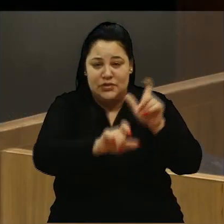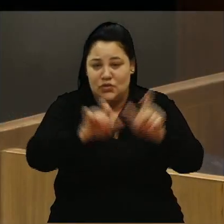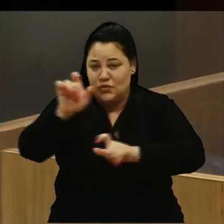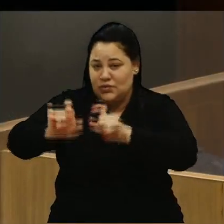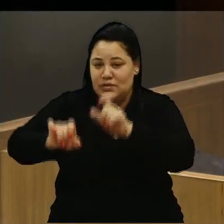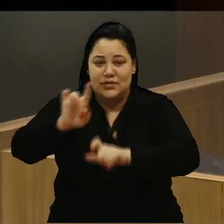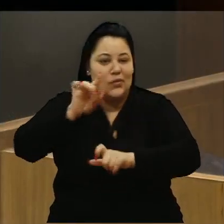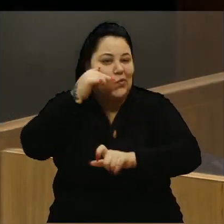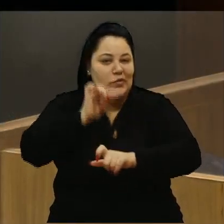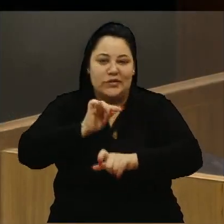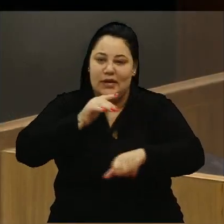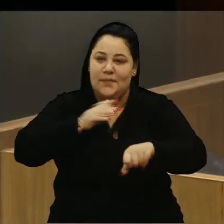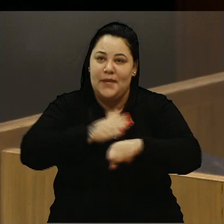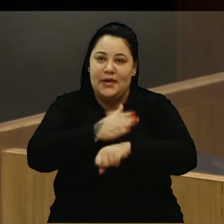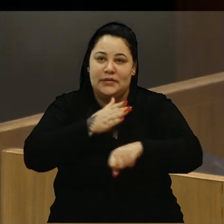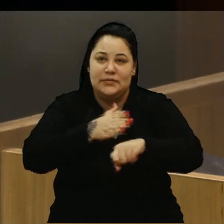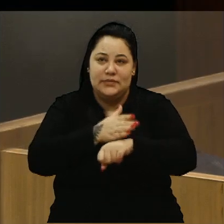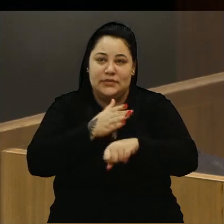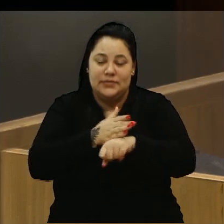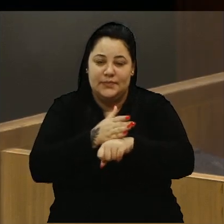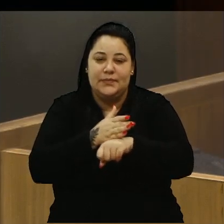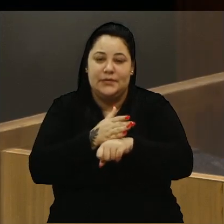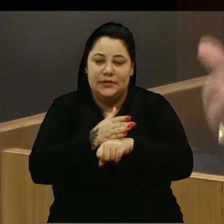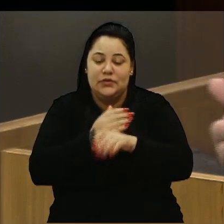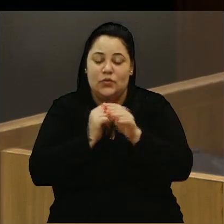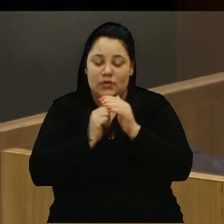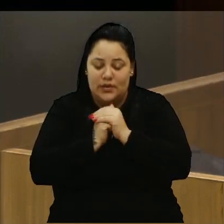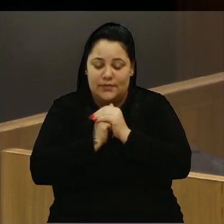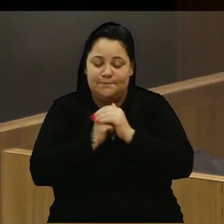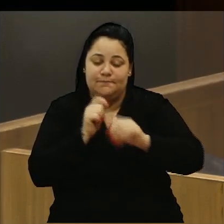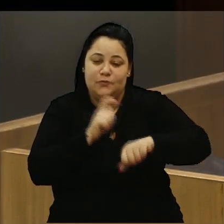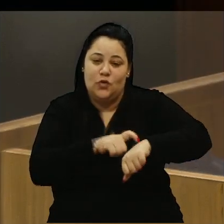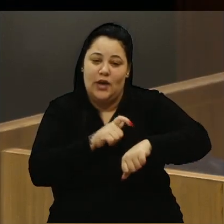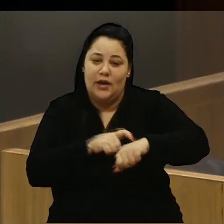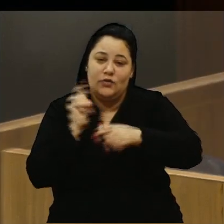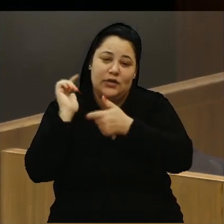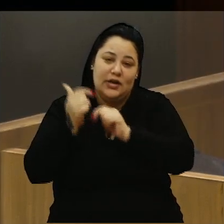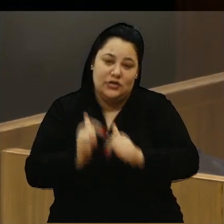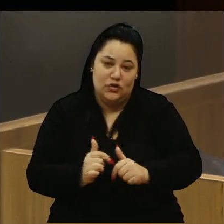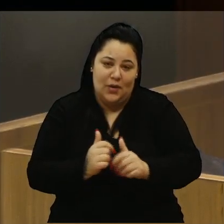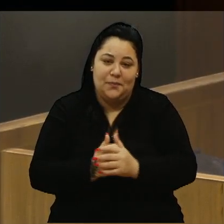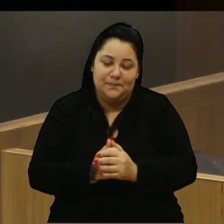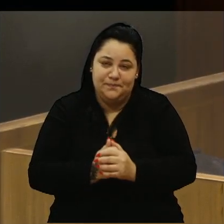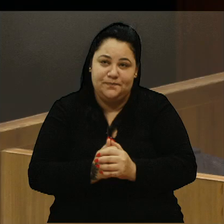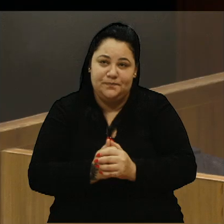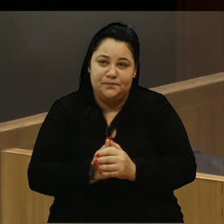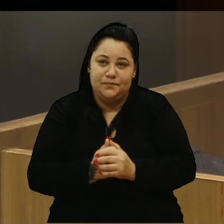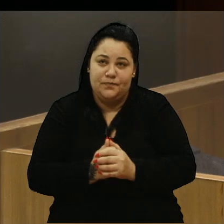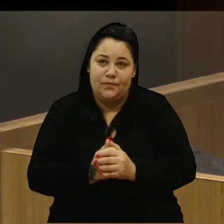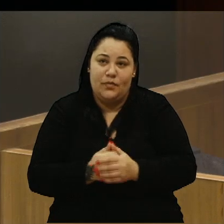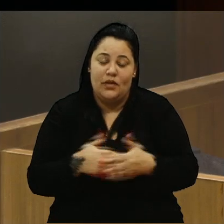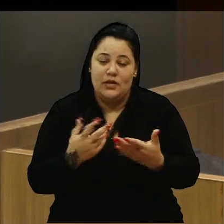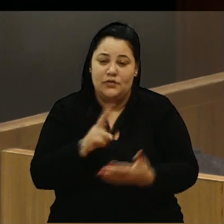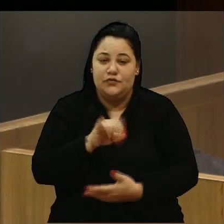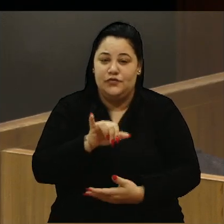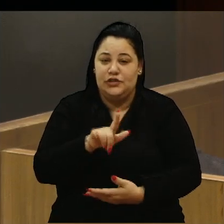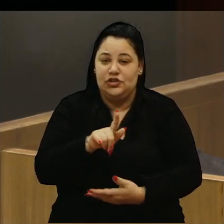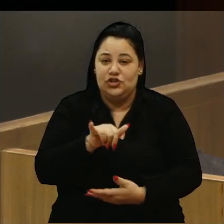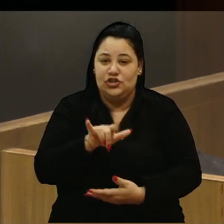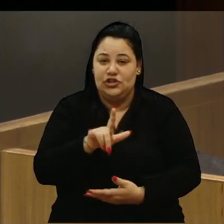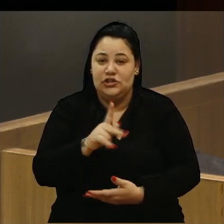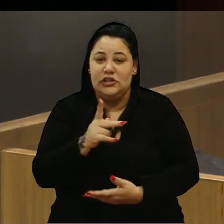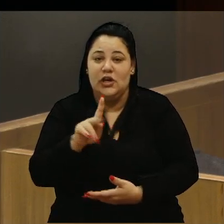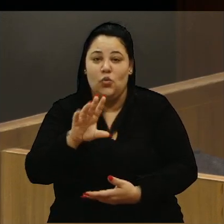conseguem participar dos cultos nos horários tradicionais. Então, o Vigilhão ele funciona